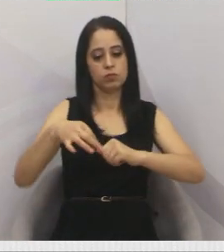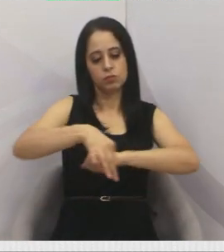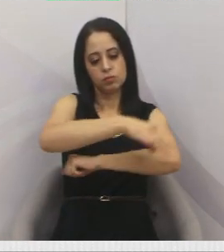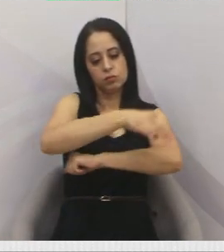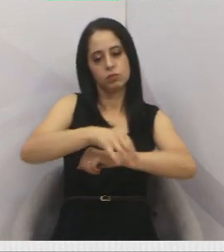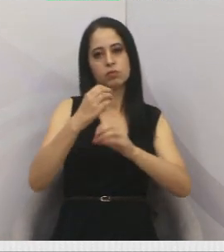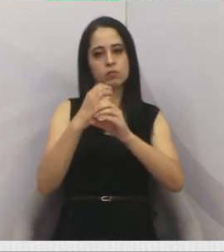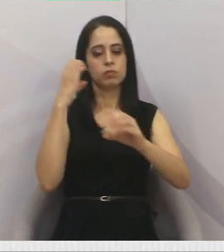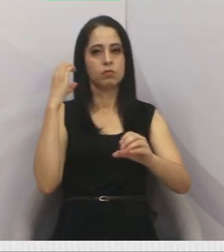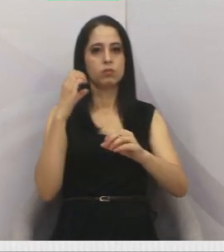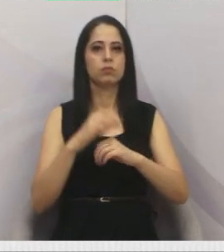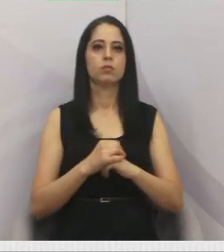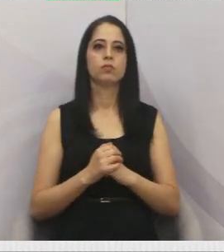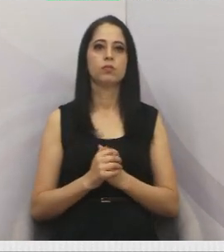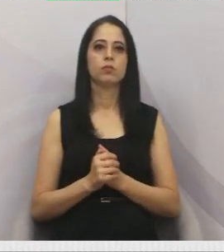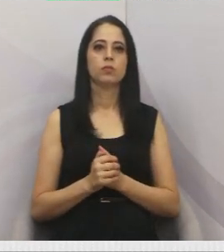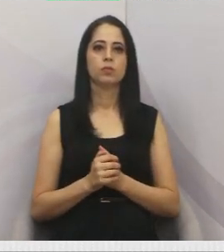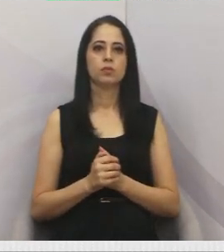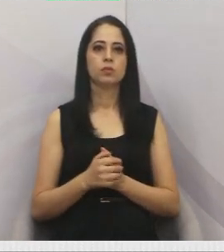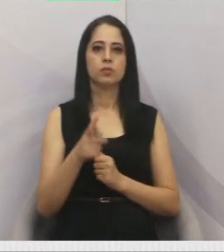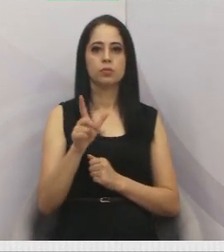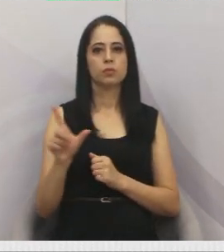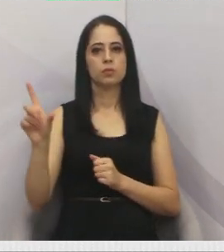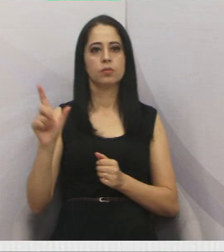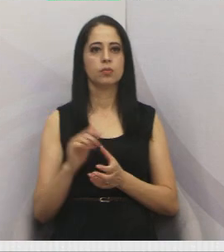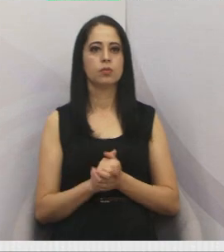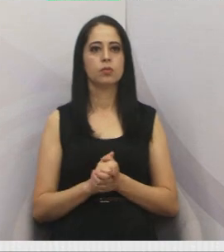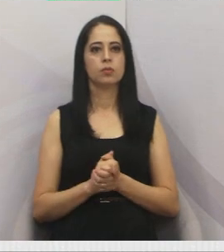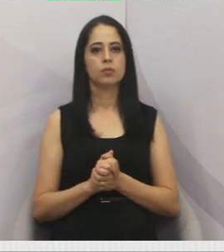Arquitetos de Jacareí. Próximo voto.